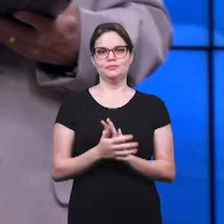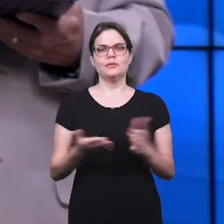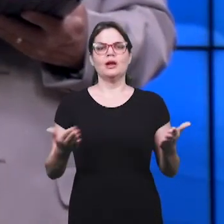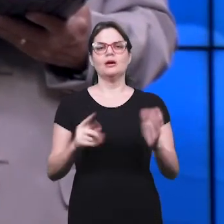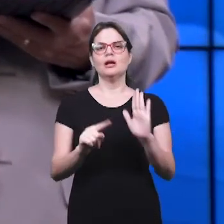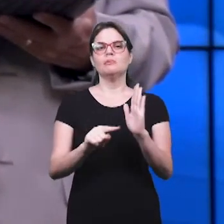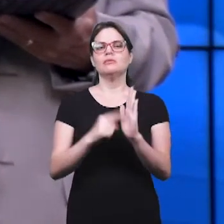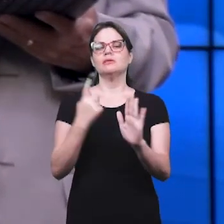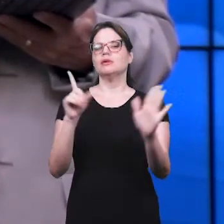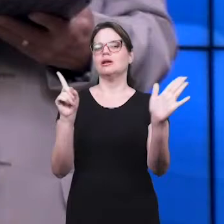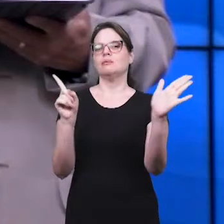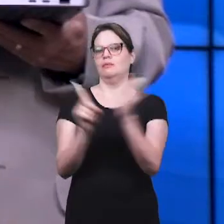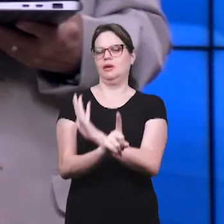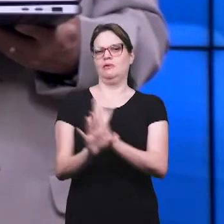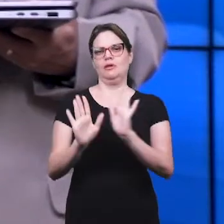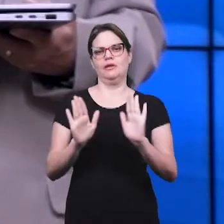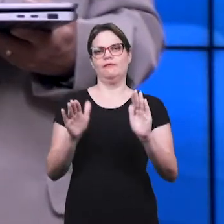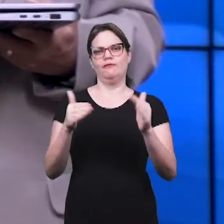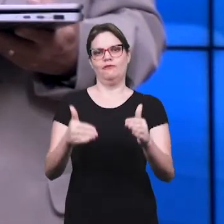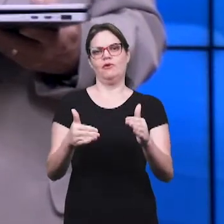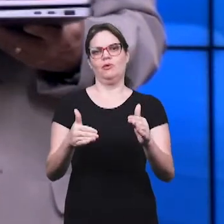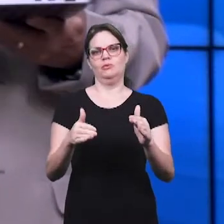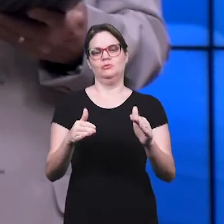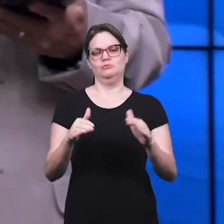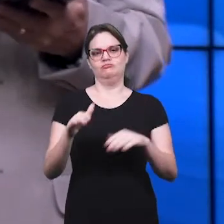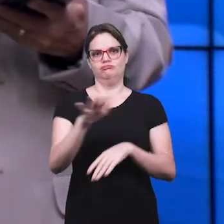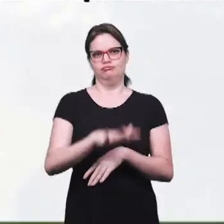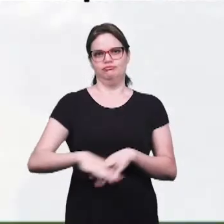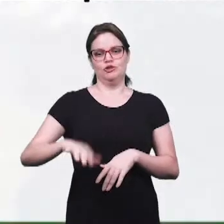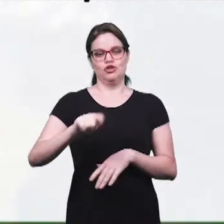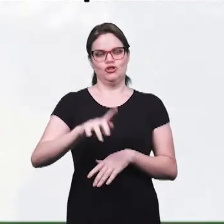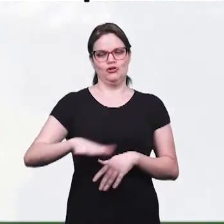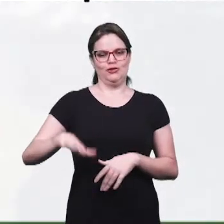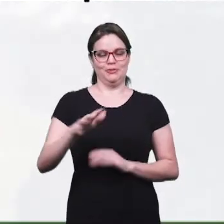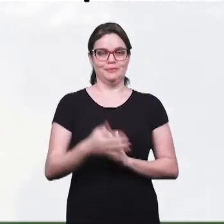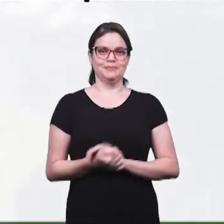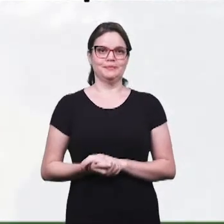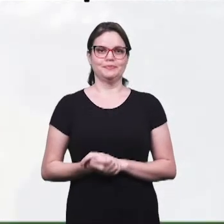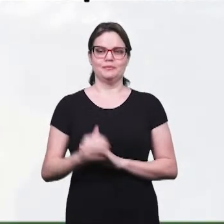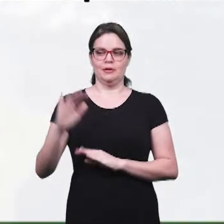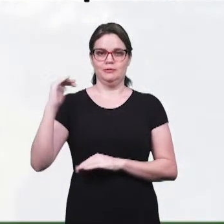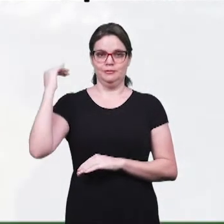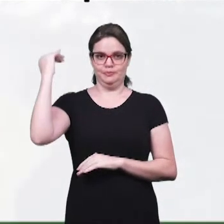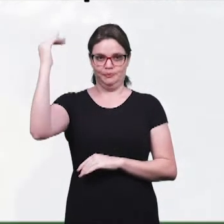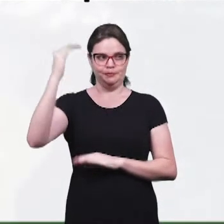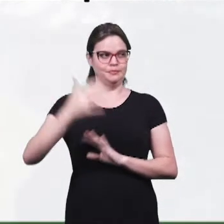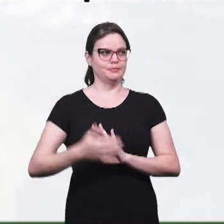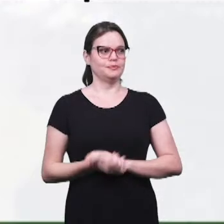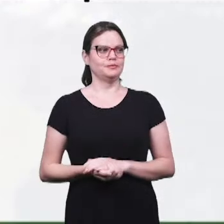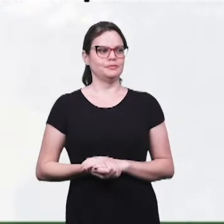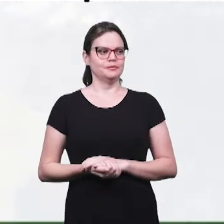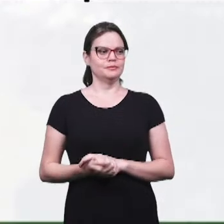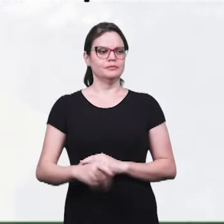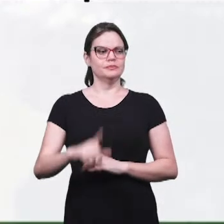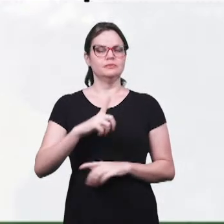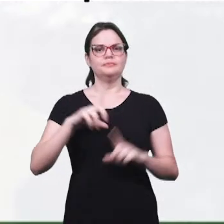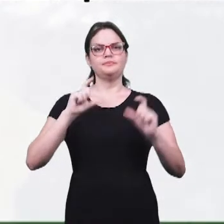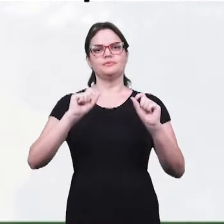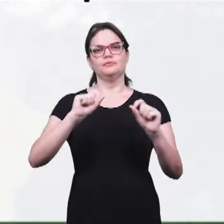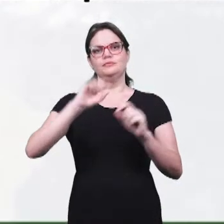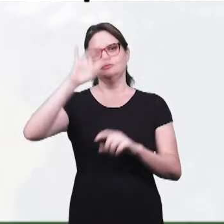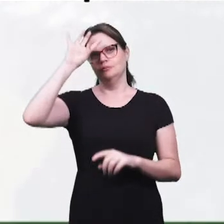foi direcionada ou dirigida a todos, ela diz o seguinte, ela diz assim: temos